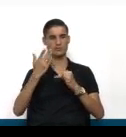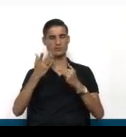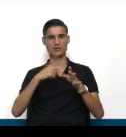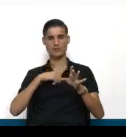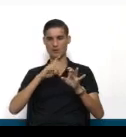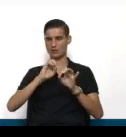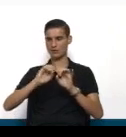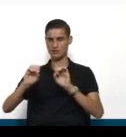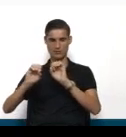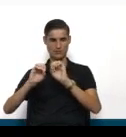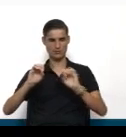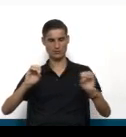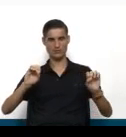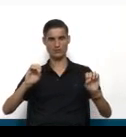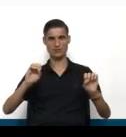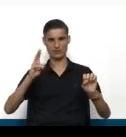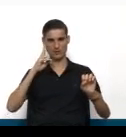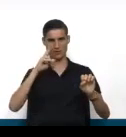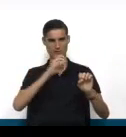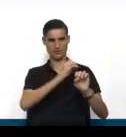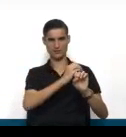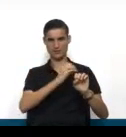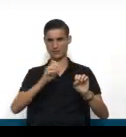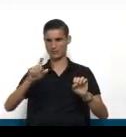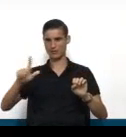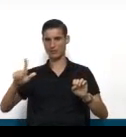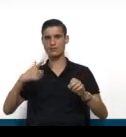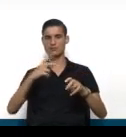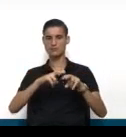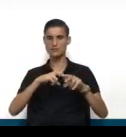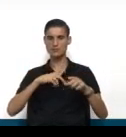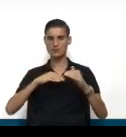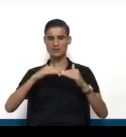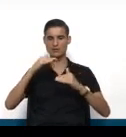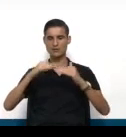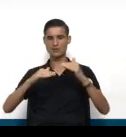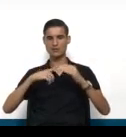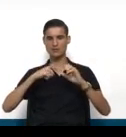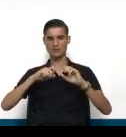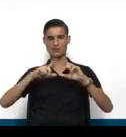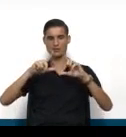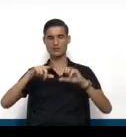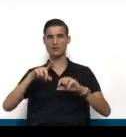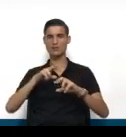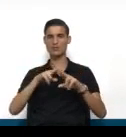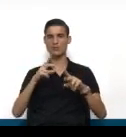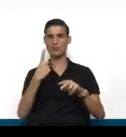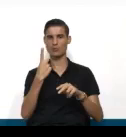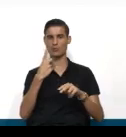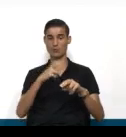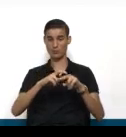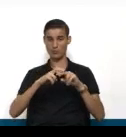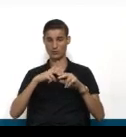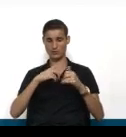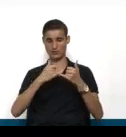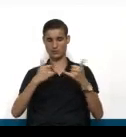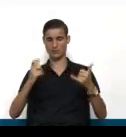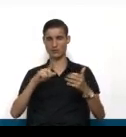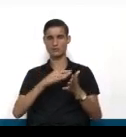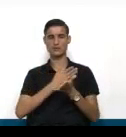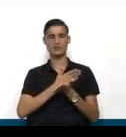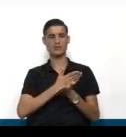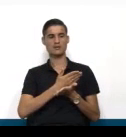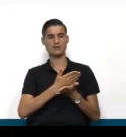uma constante elástica igual a 1. Então, vamos supor ainda que a corda tem posição